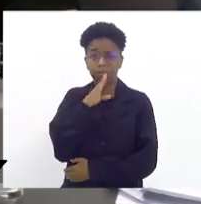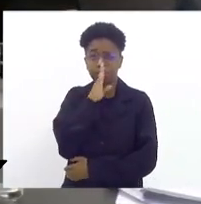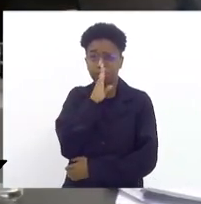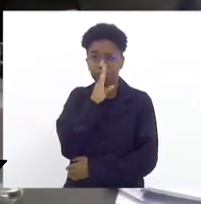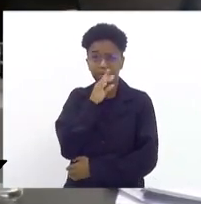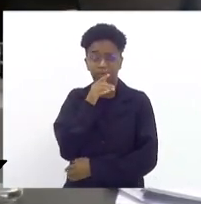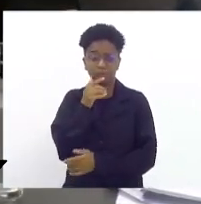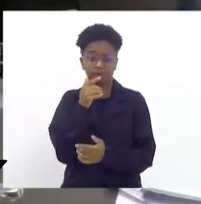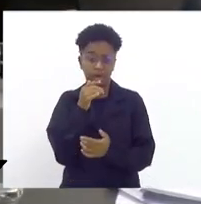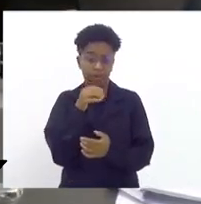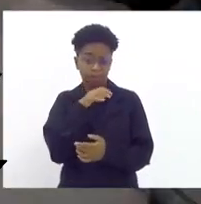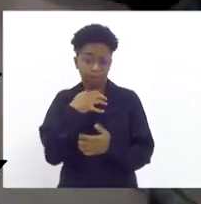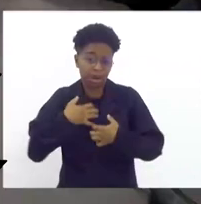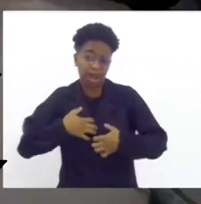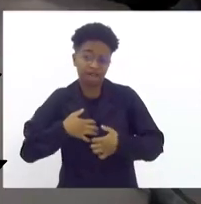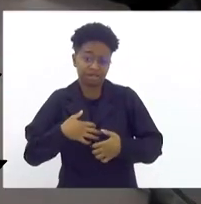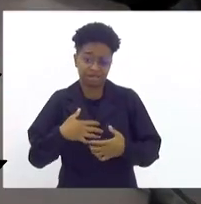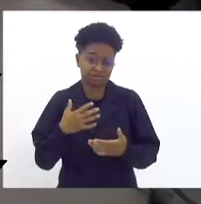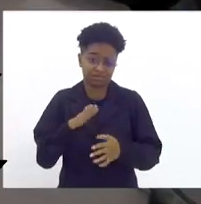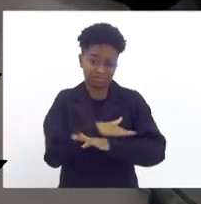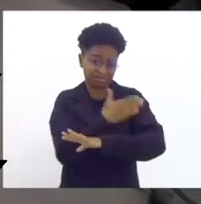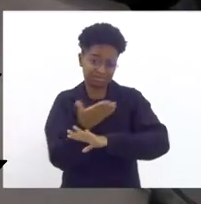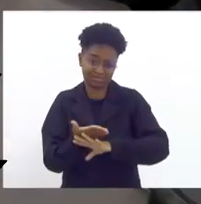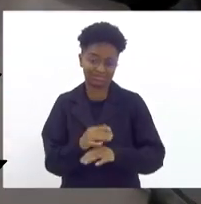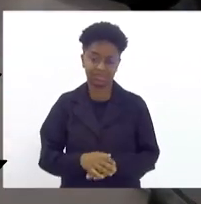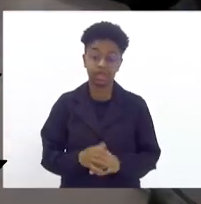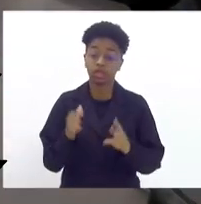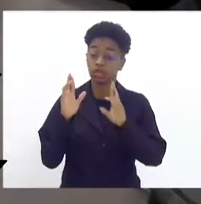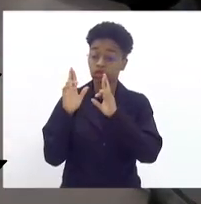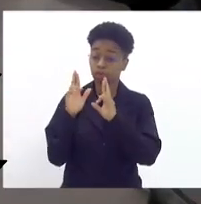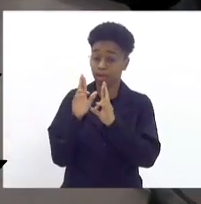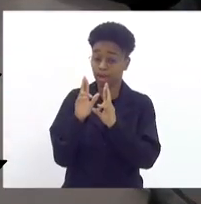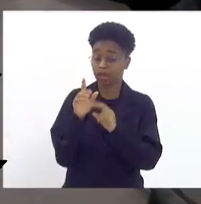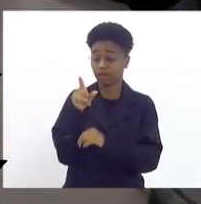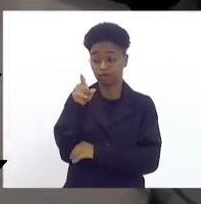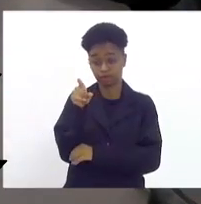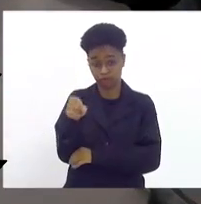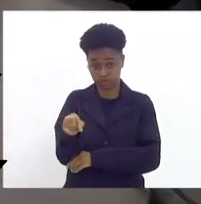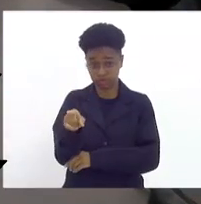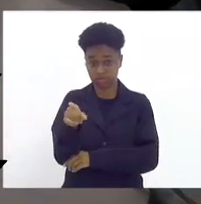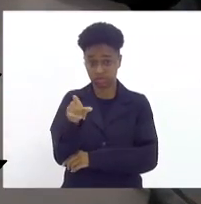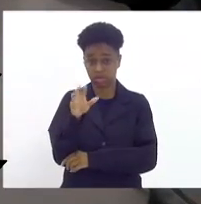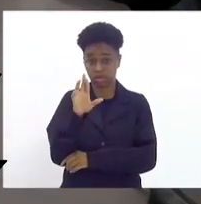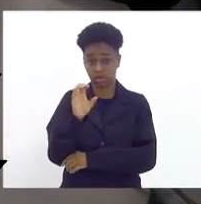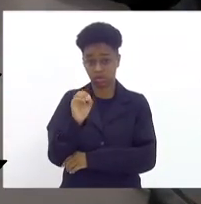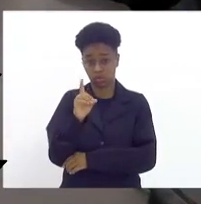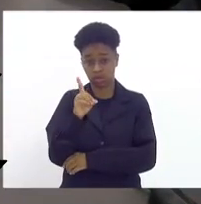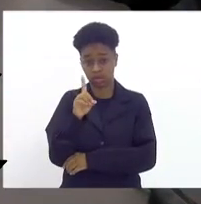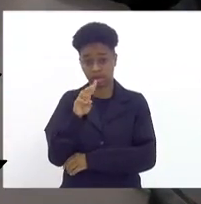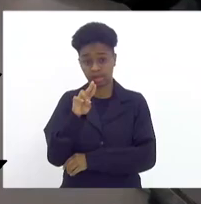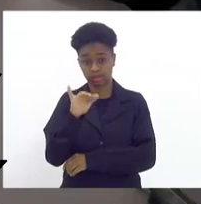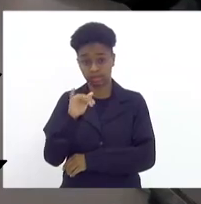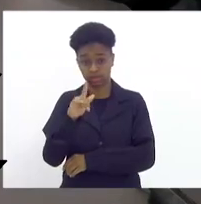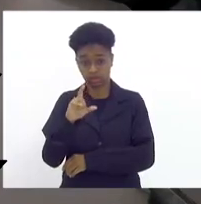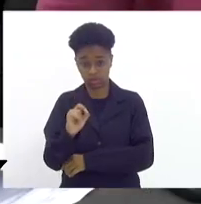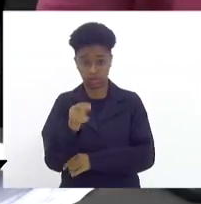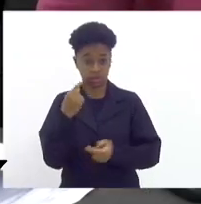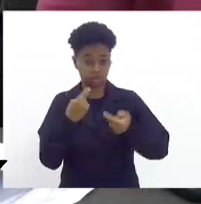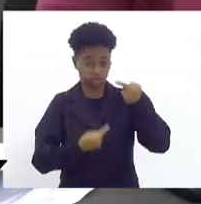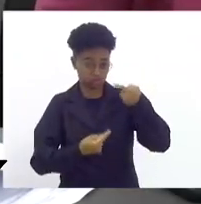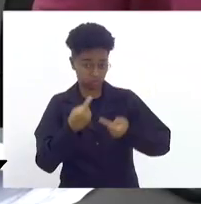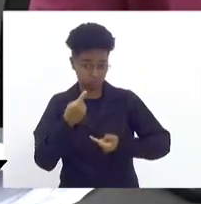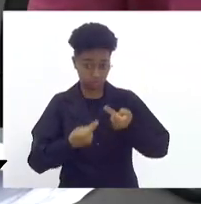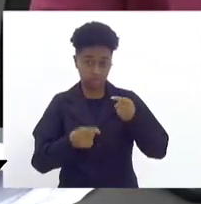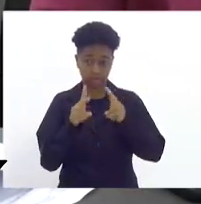tenho que fazer. Eu só espero, deputado Rodrigo Amorim, que Vossa Excelência leve para o plenário, né, esse